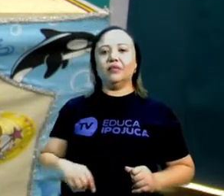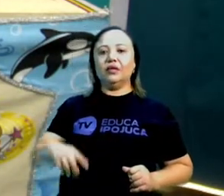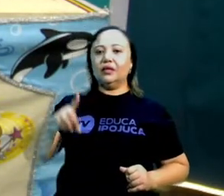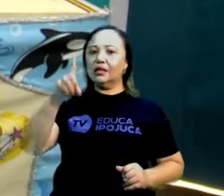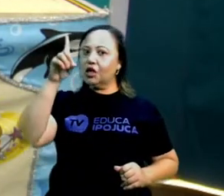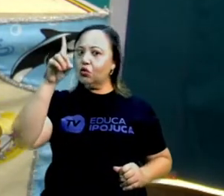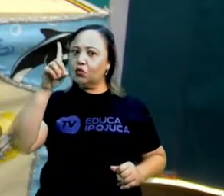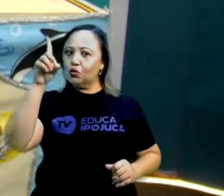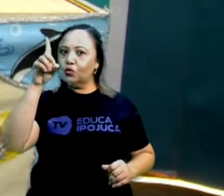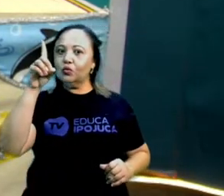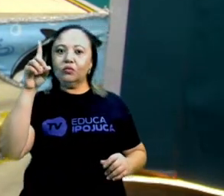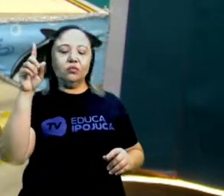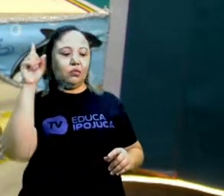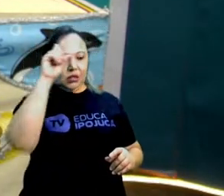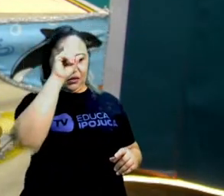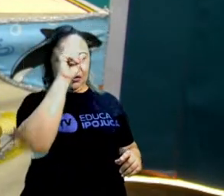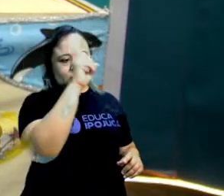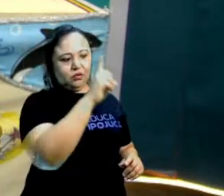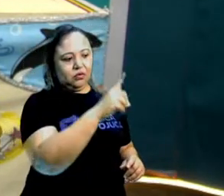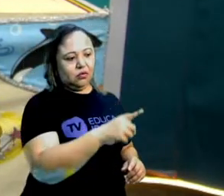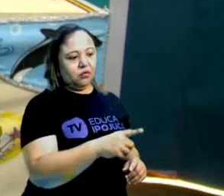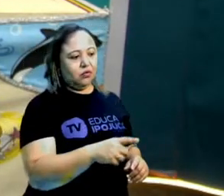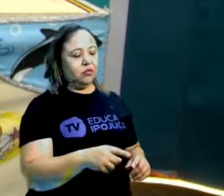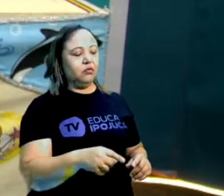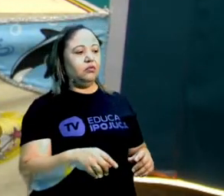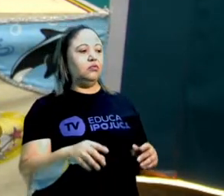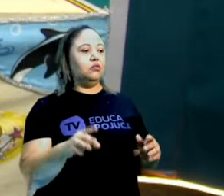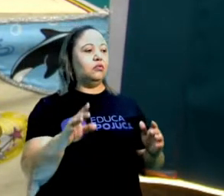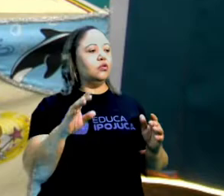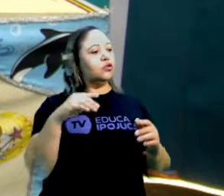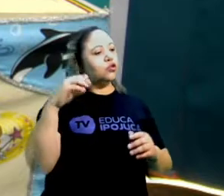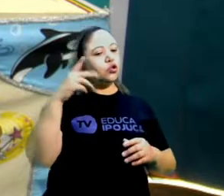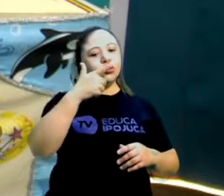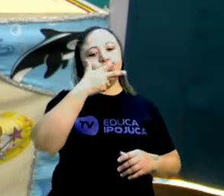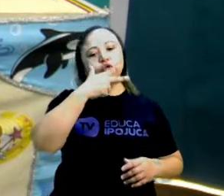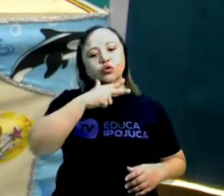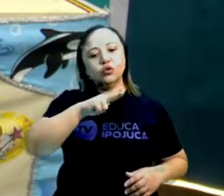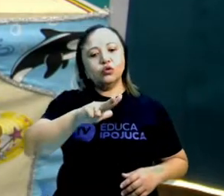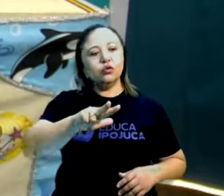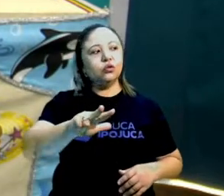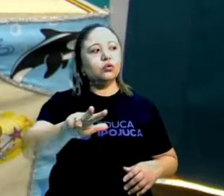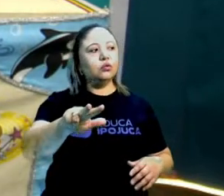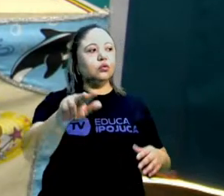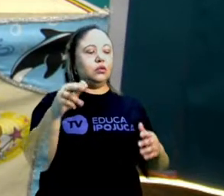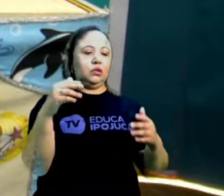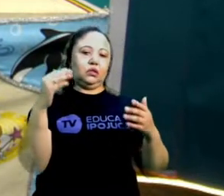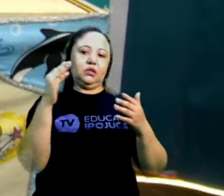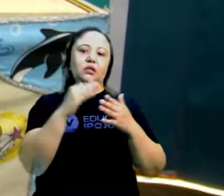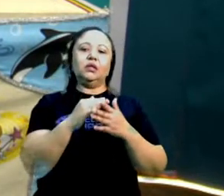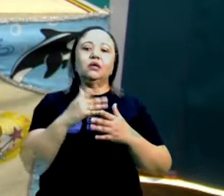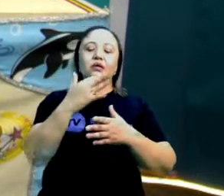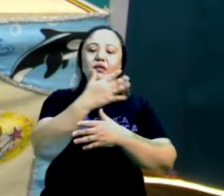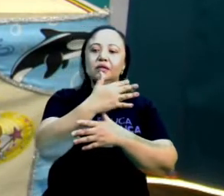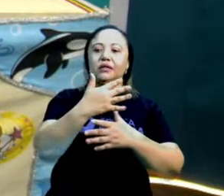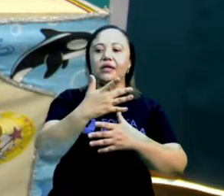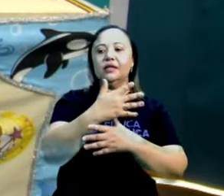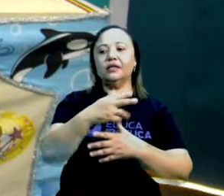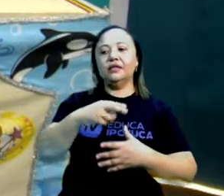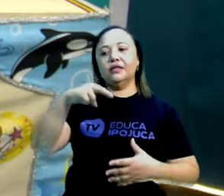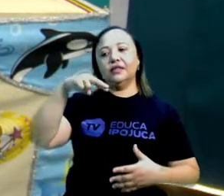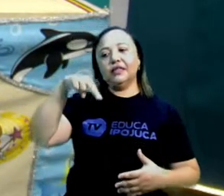Jesus mandou Jonas ir para a cidade, mandou ele para essa cidade aqui, ó, a cidade de Nínive.